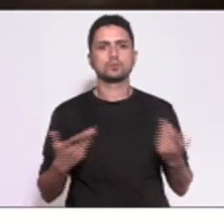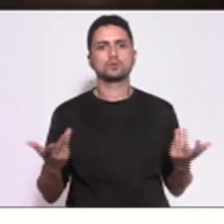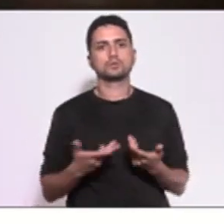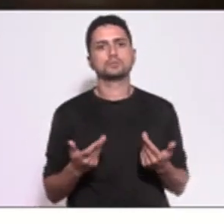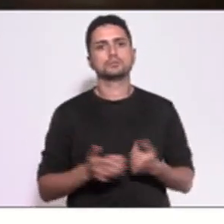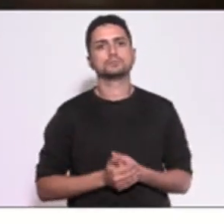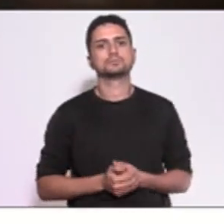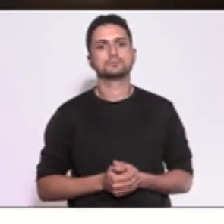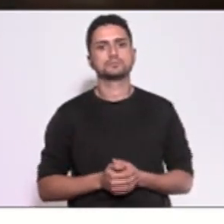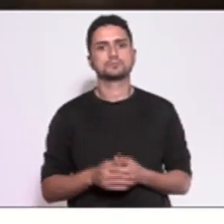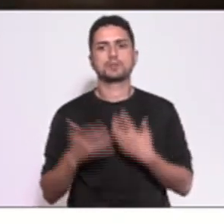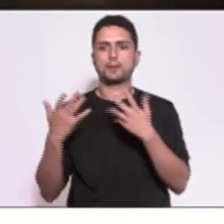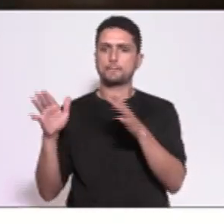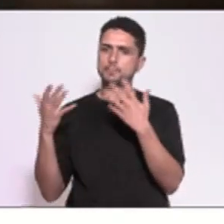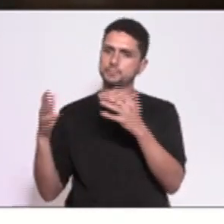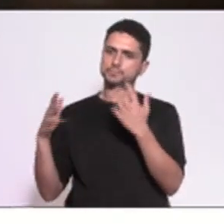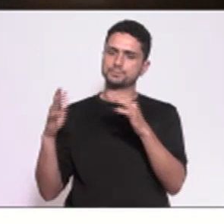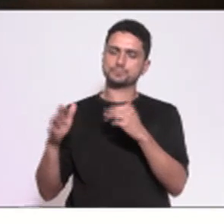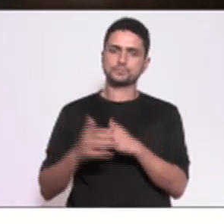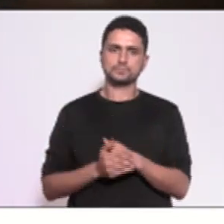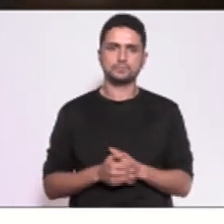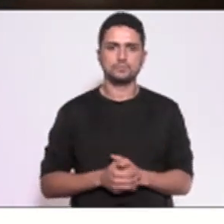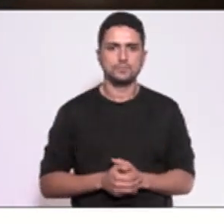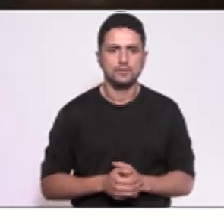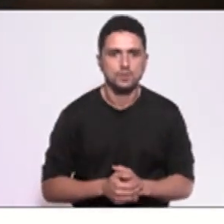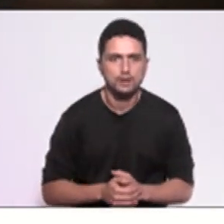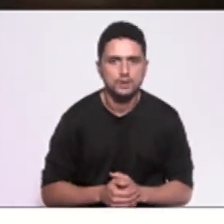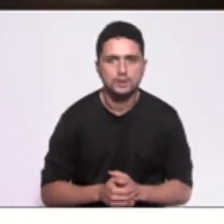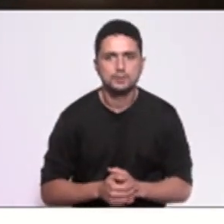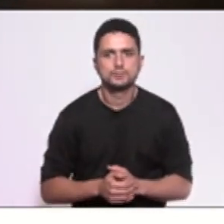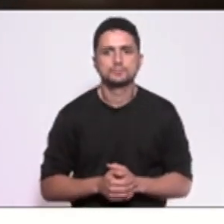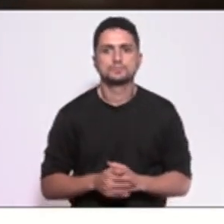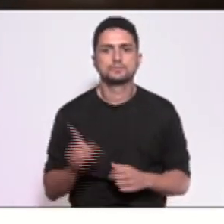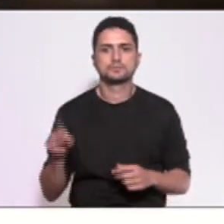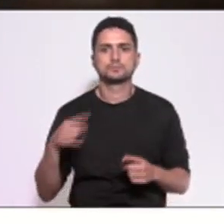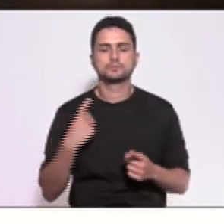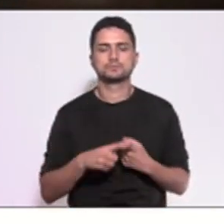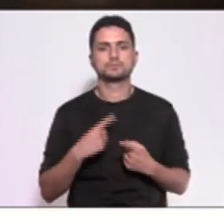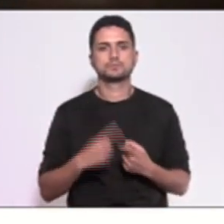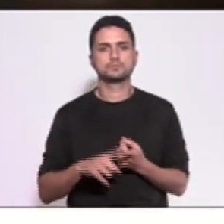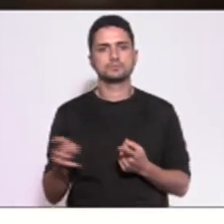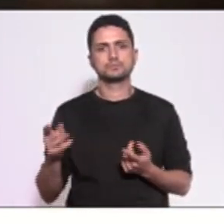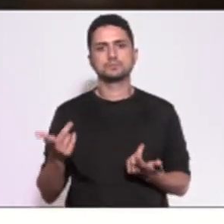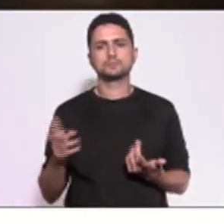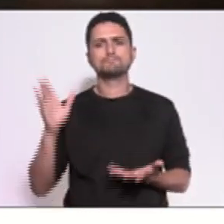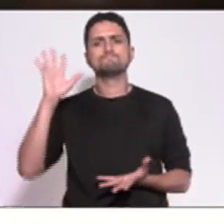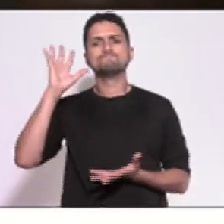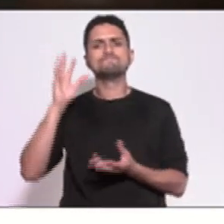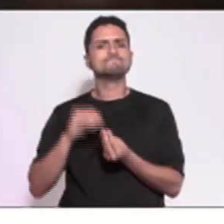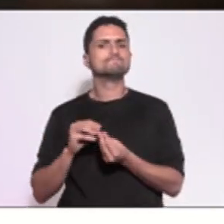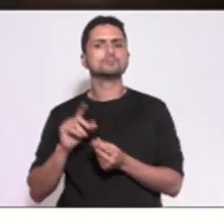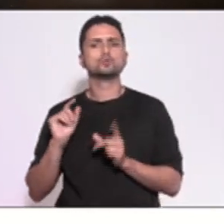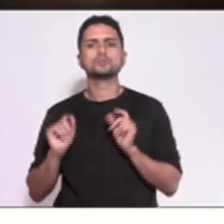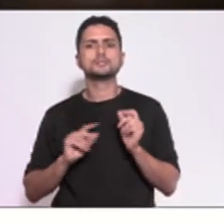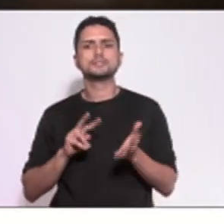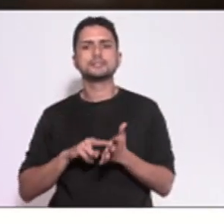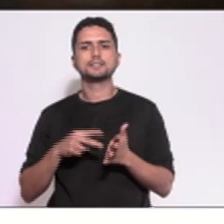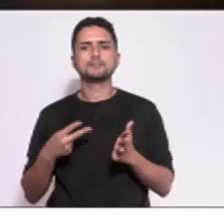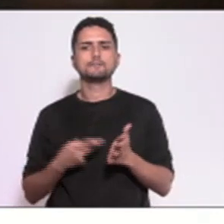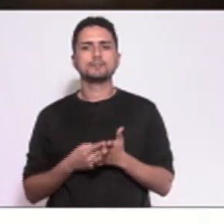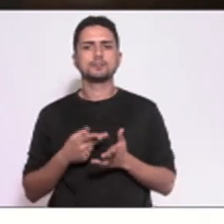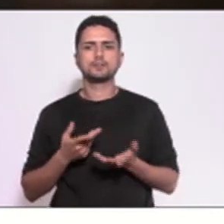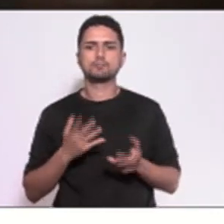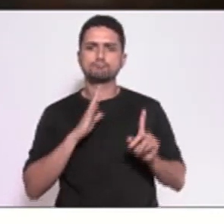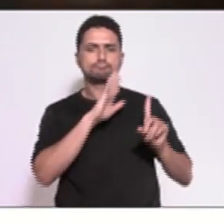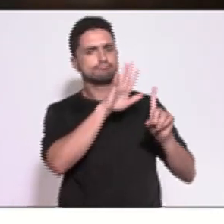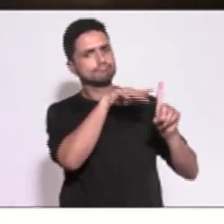aplauso é para quem, obviamente, entende o que significa uma outorga. Mas há um detalhe